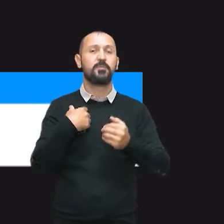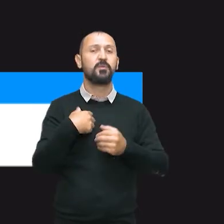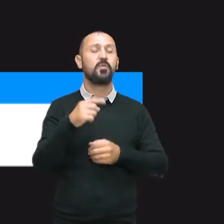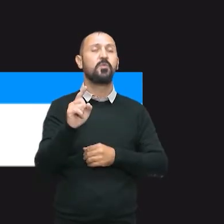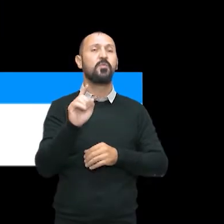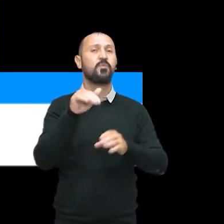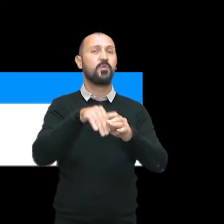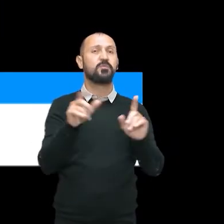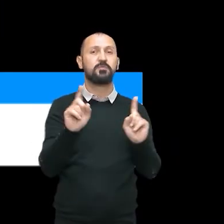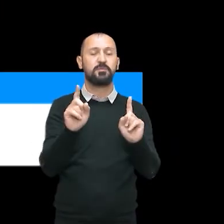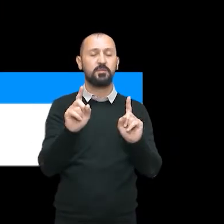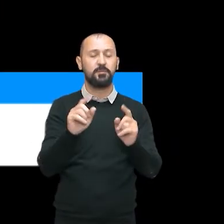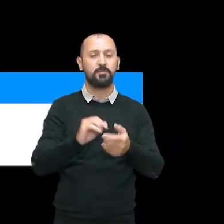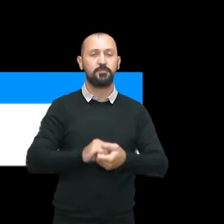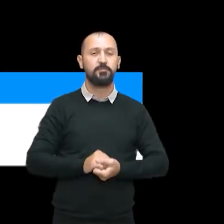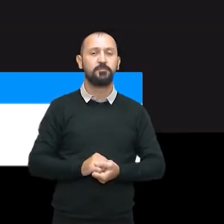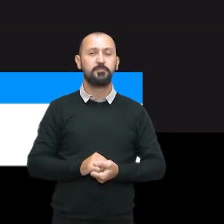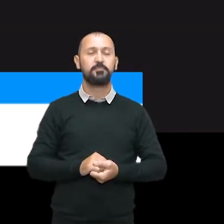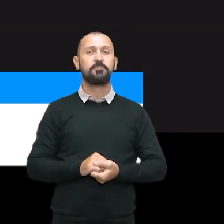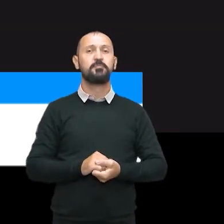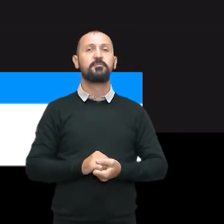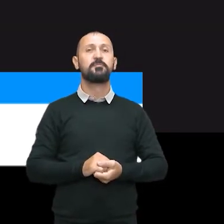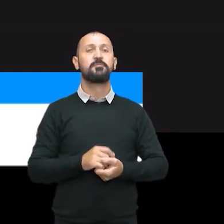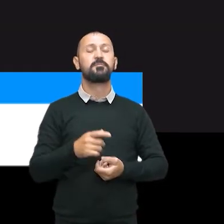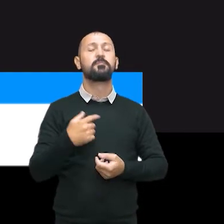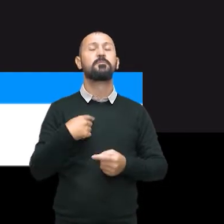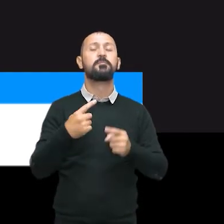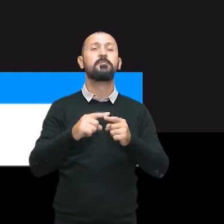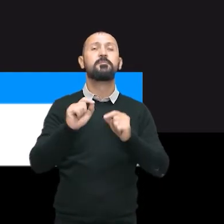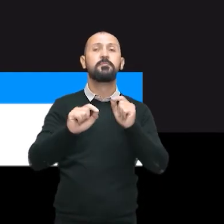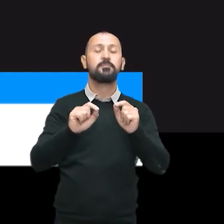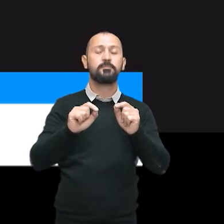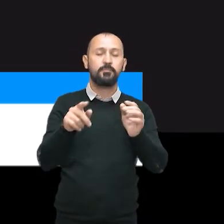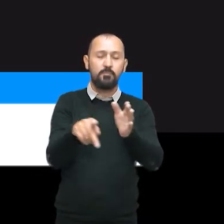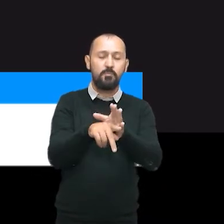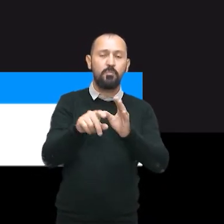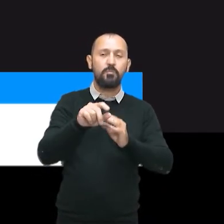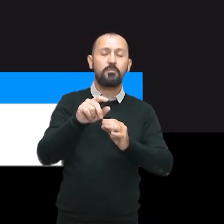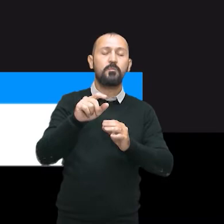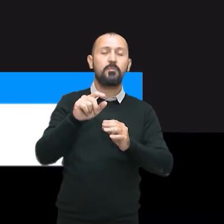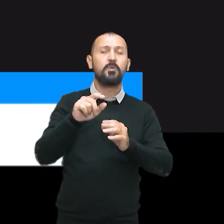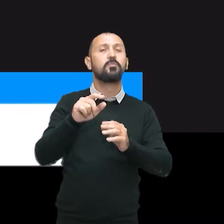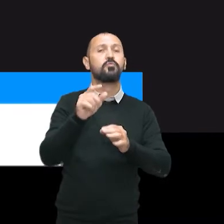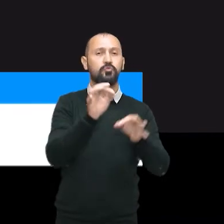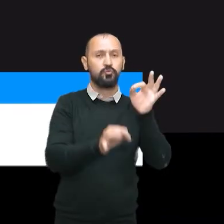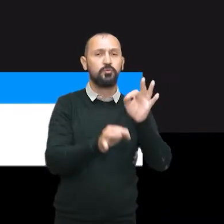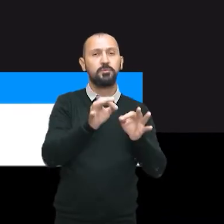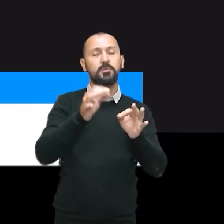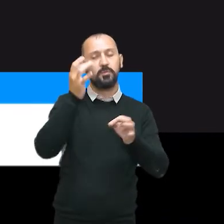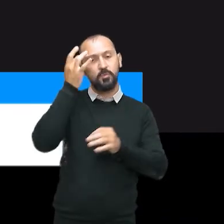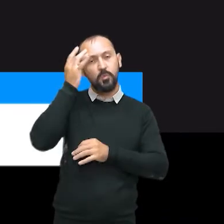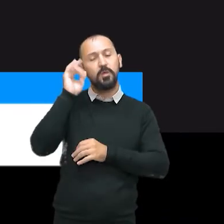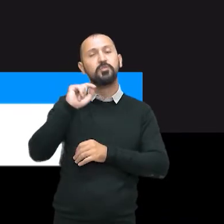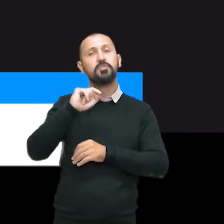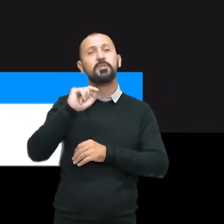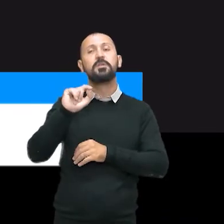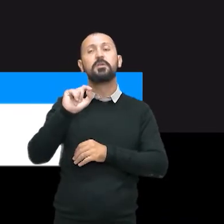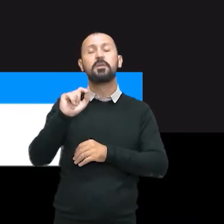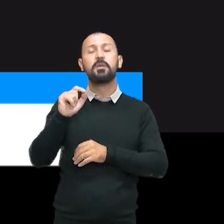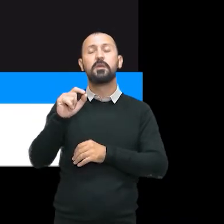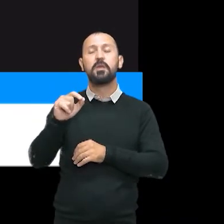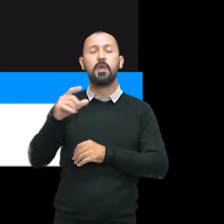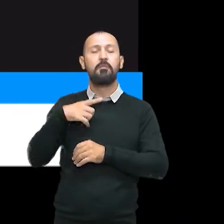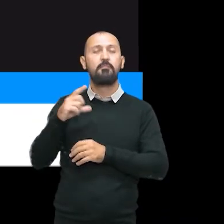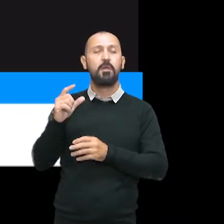proteger a família. Voto não, presidente. Conheço, entendo as razões jurídicas, mas eu acredito que tudo aquilo que